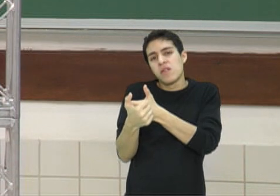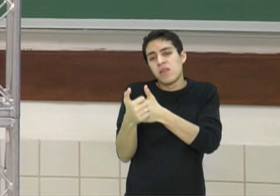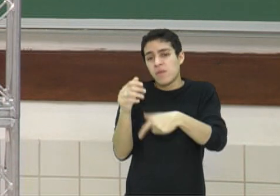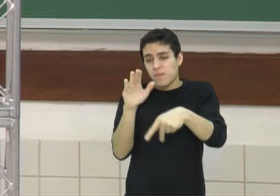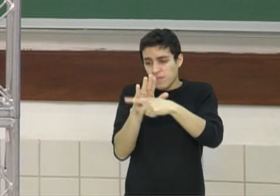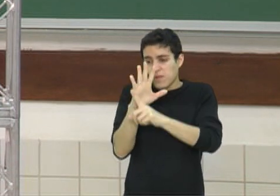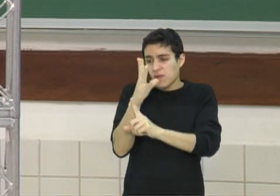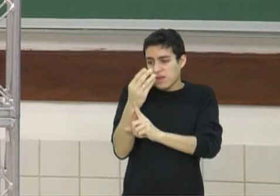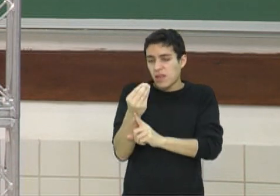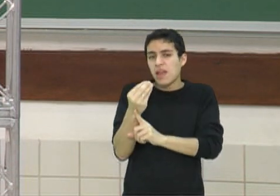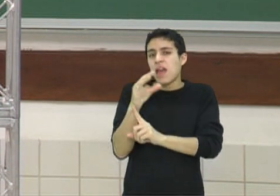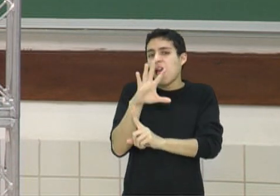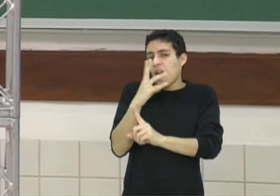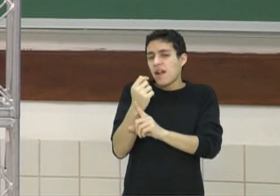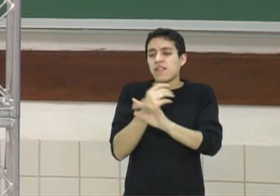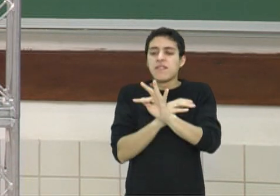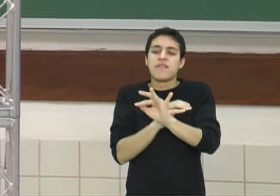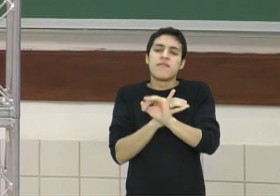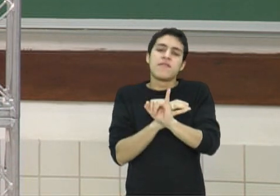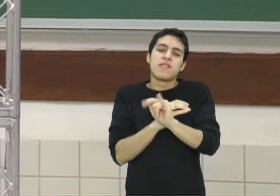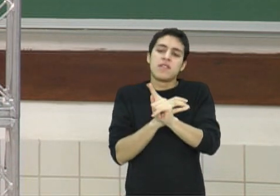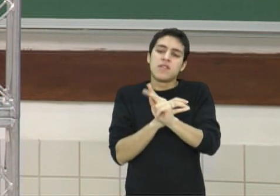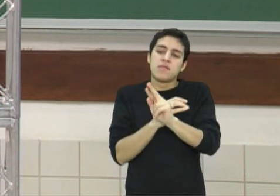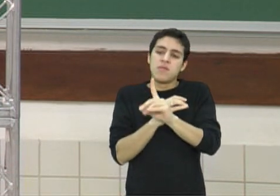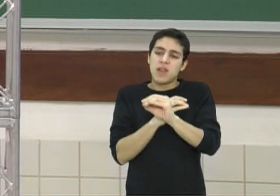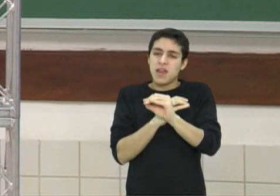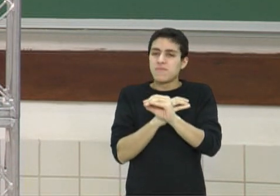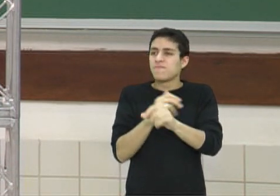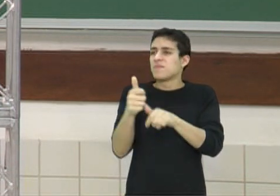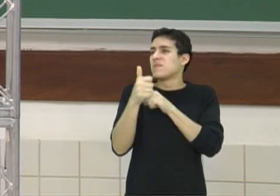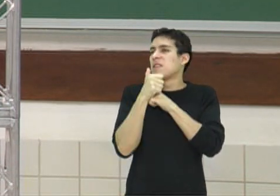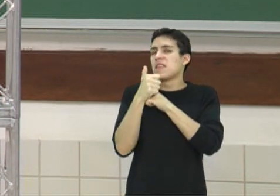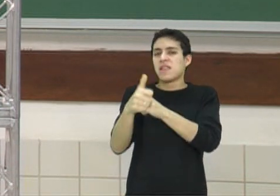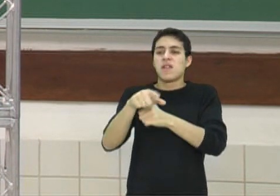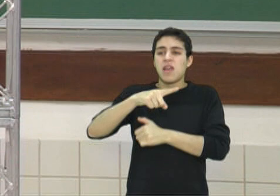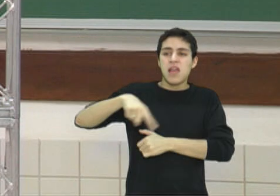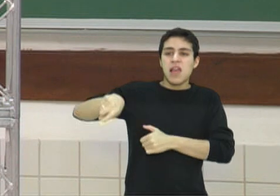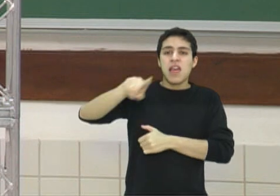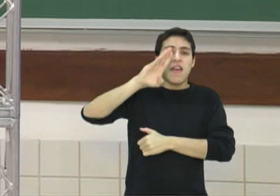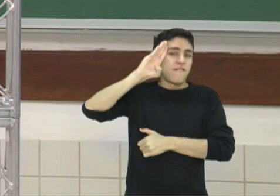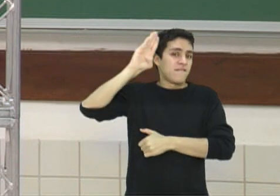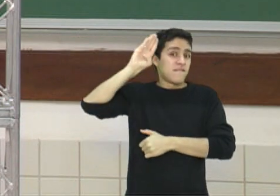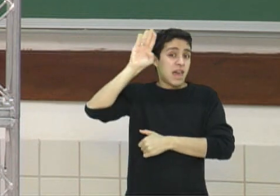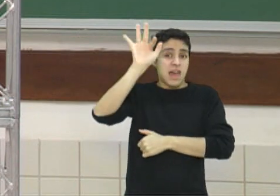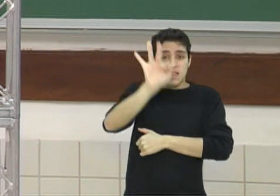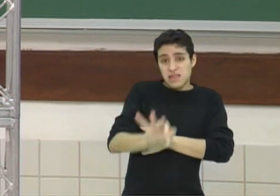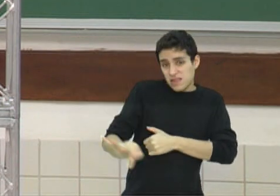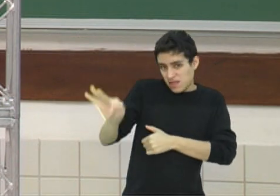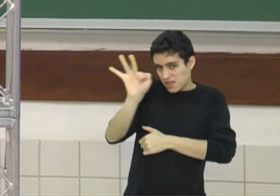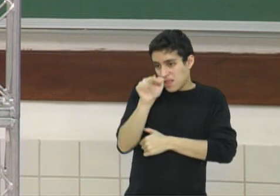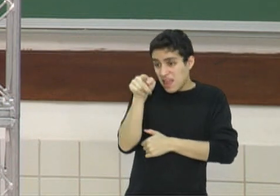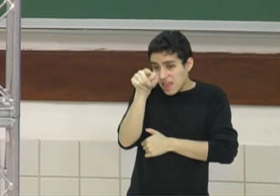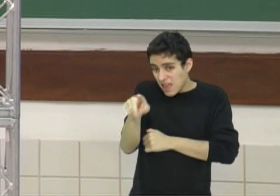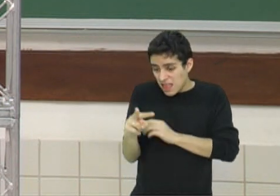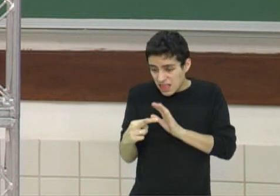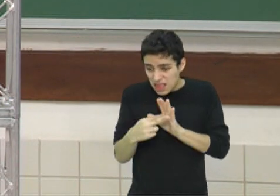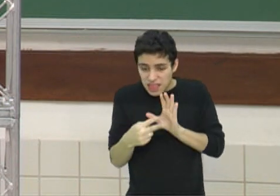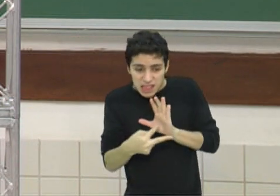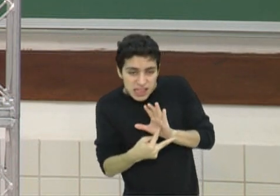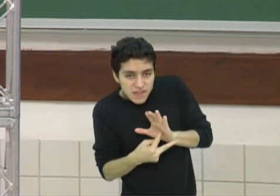da arte figurada, a questão da academia. O que era academia? A academia era uma formadora de